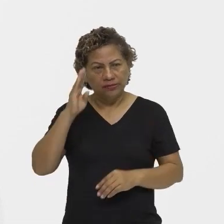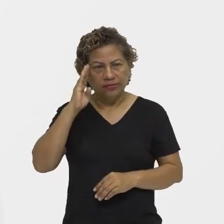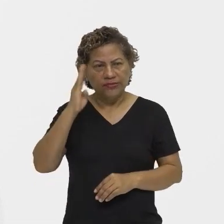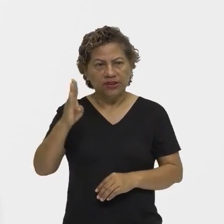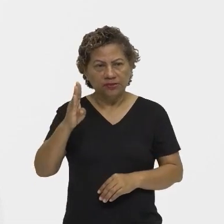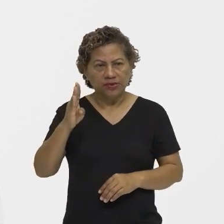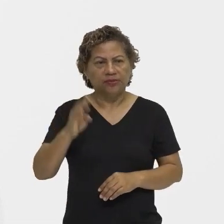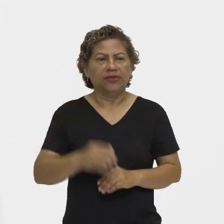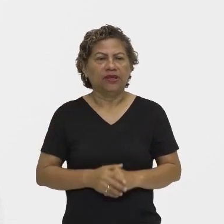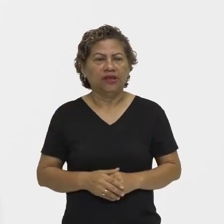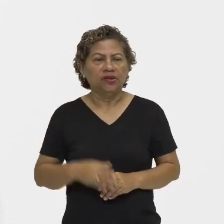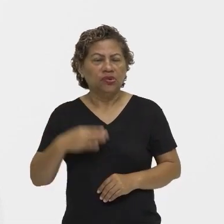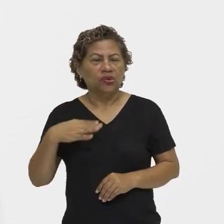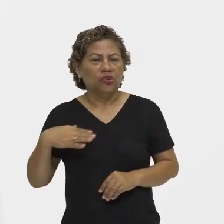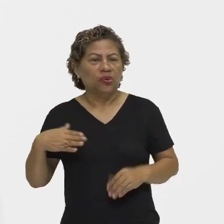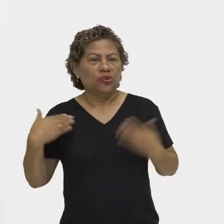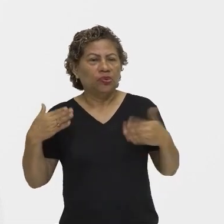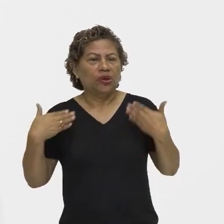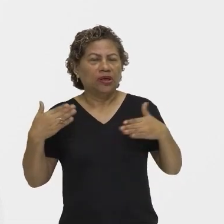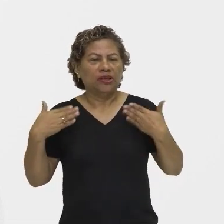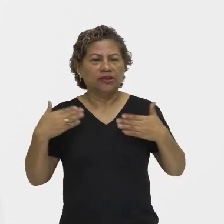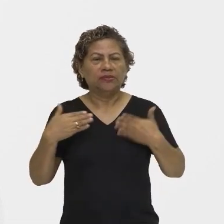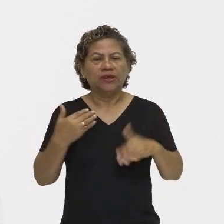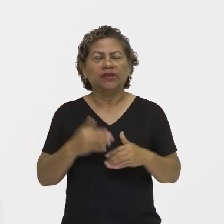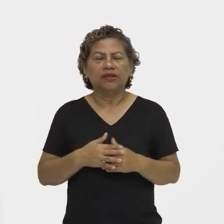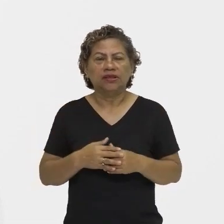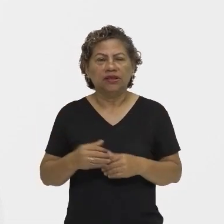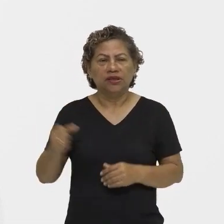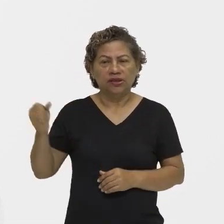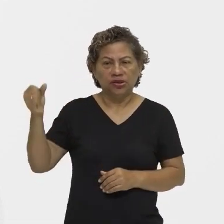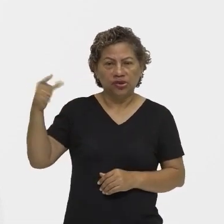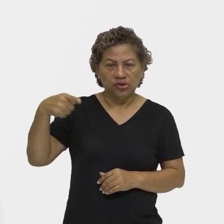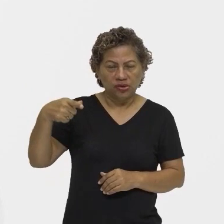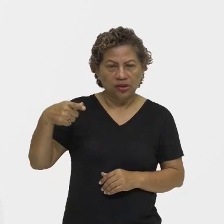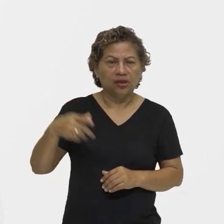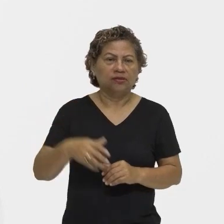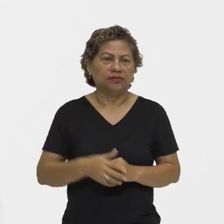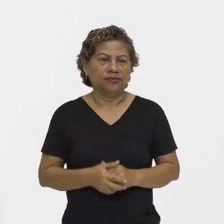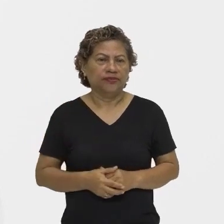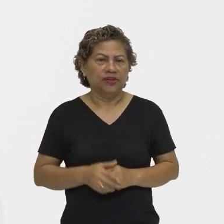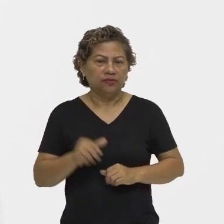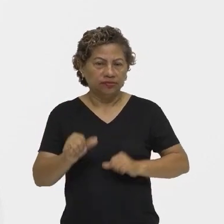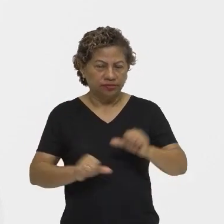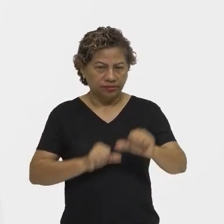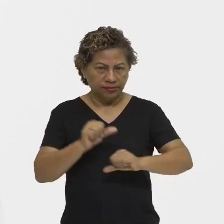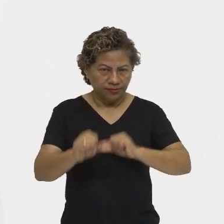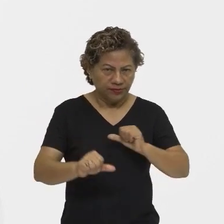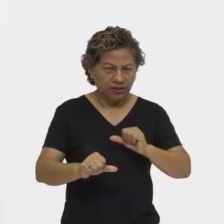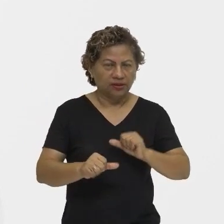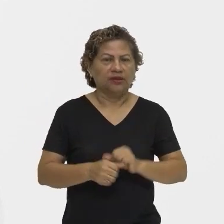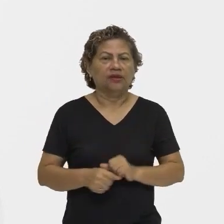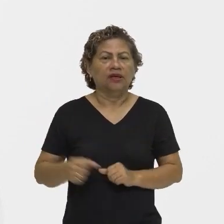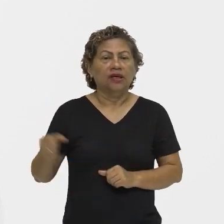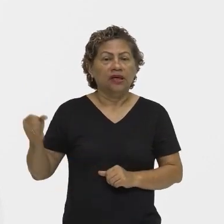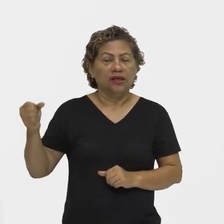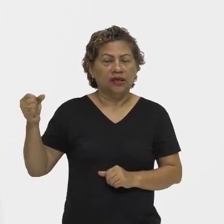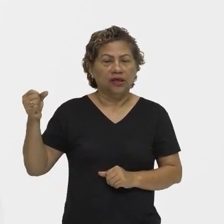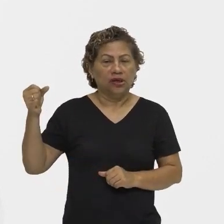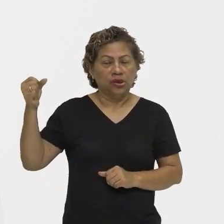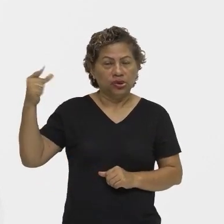como aquecimento solar. Energia solar fotovoltaica, que é a transformação de energia solar em